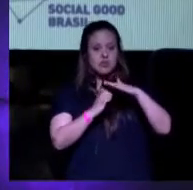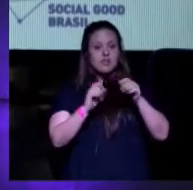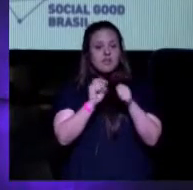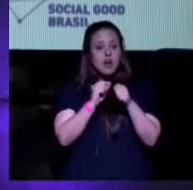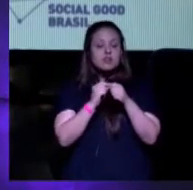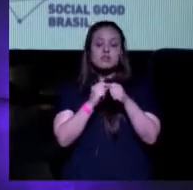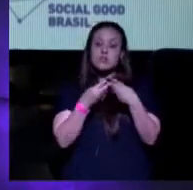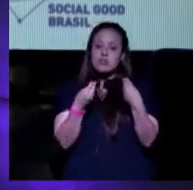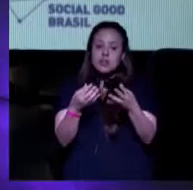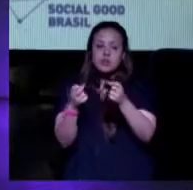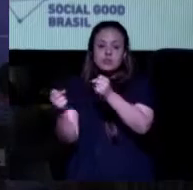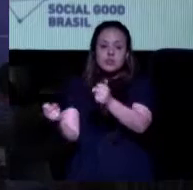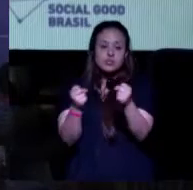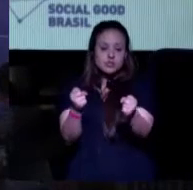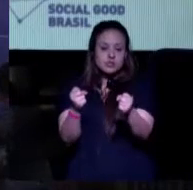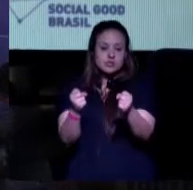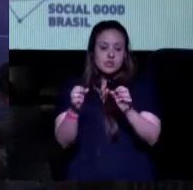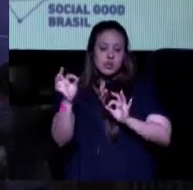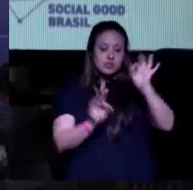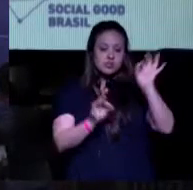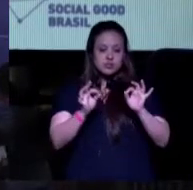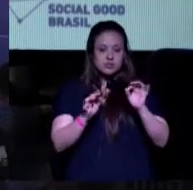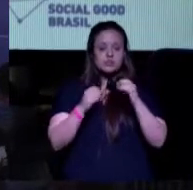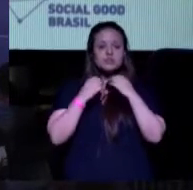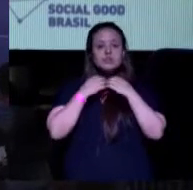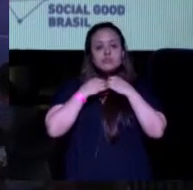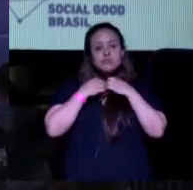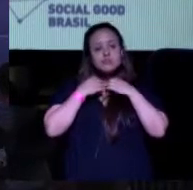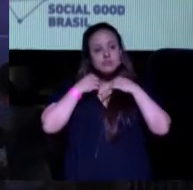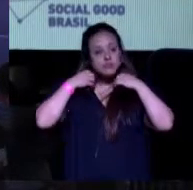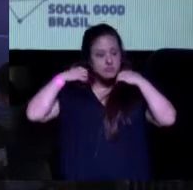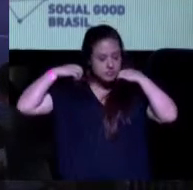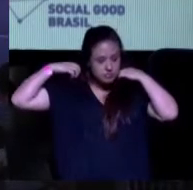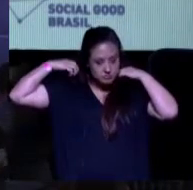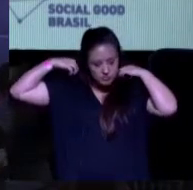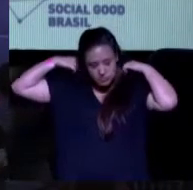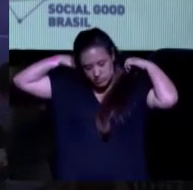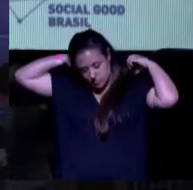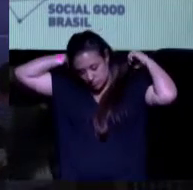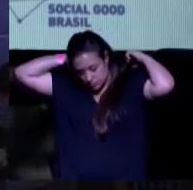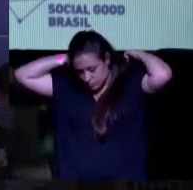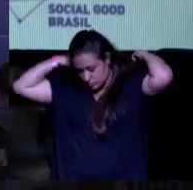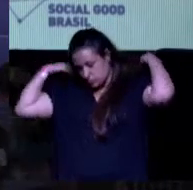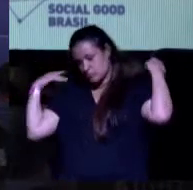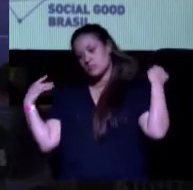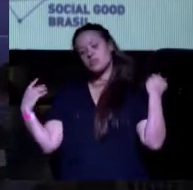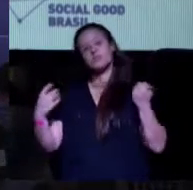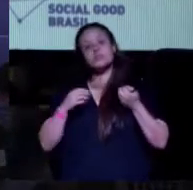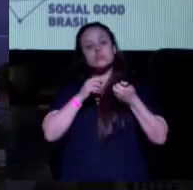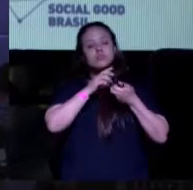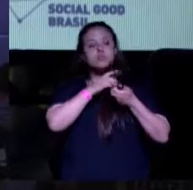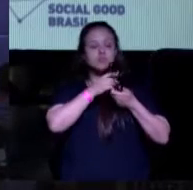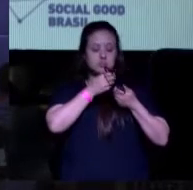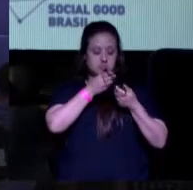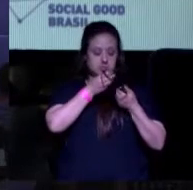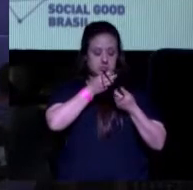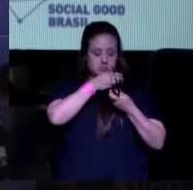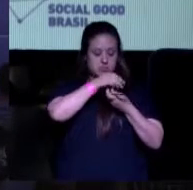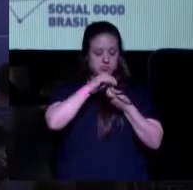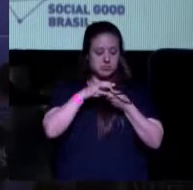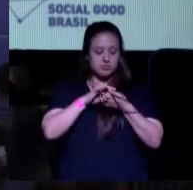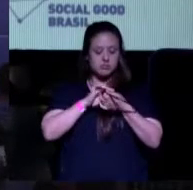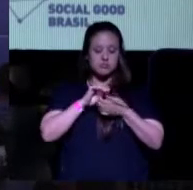também o chão é toda vez que nós falamos sobre